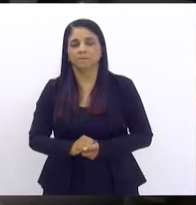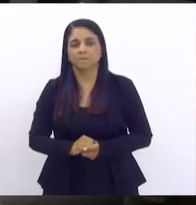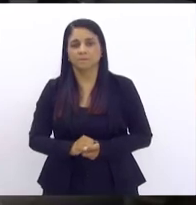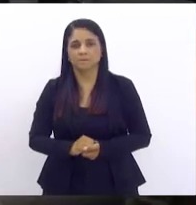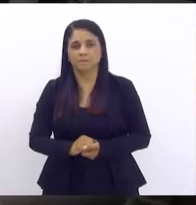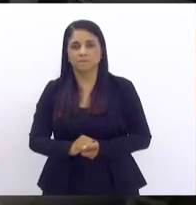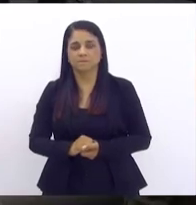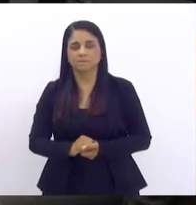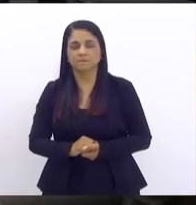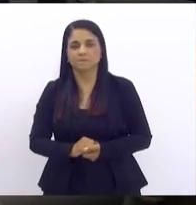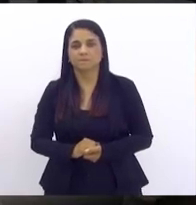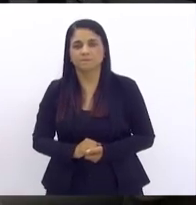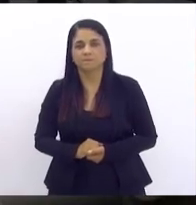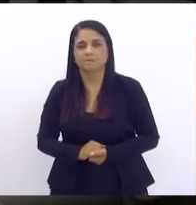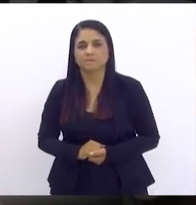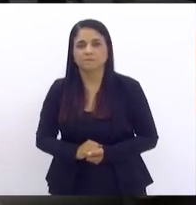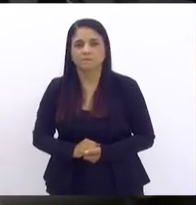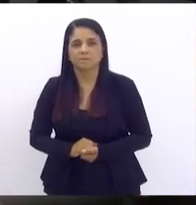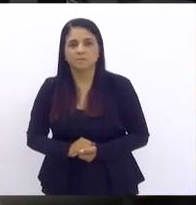Exatamente.